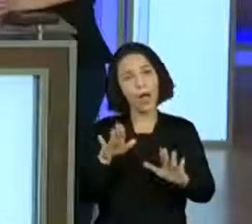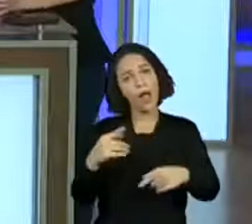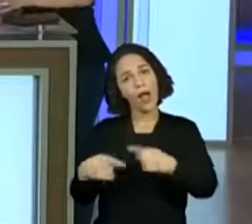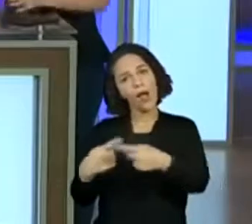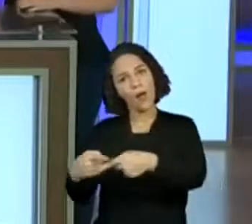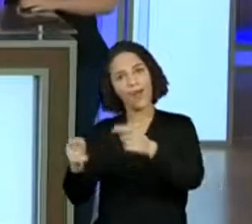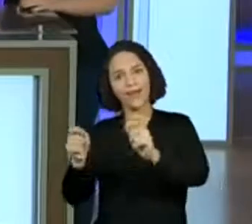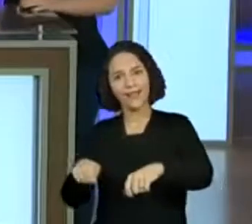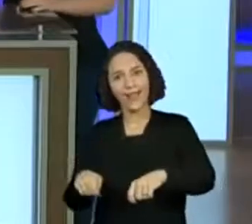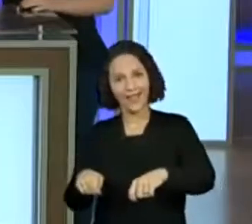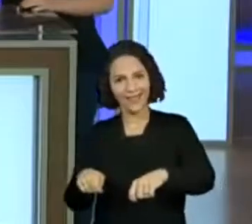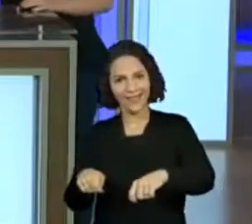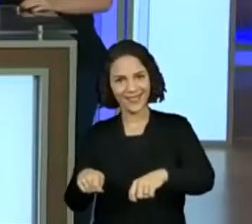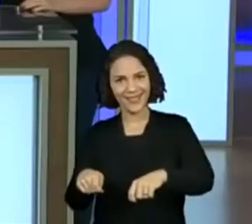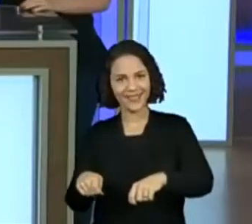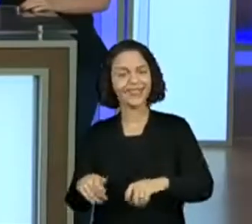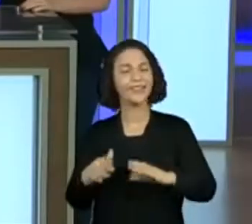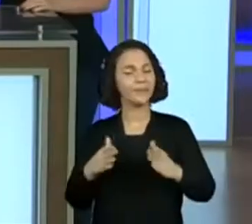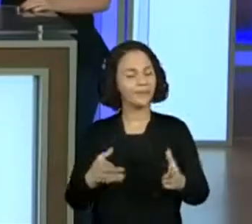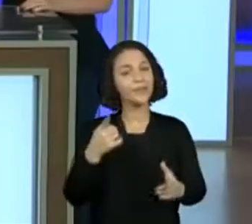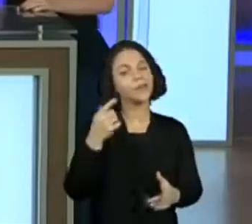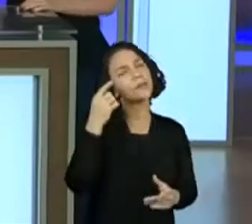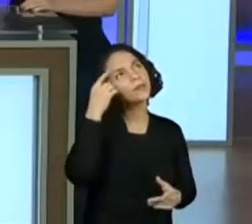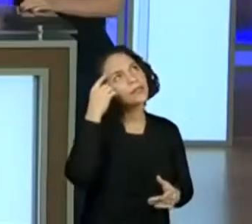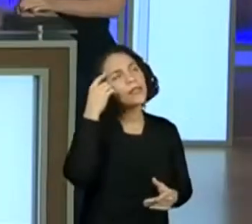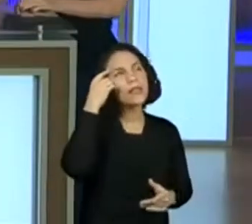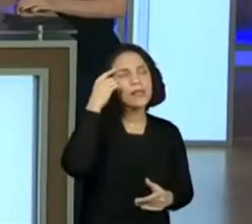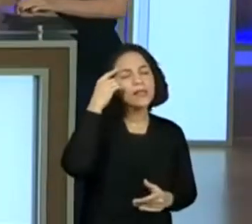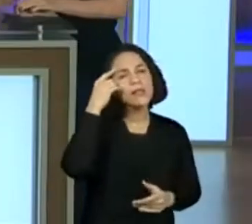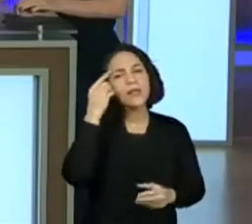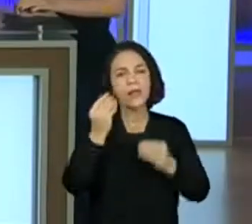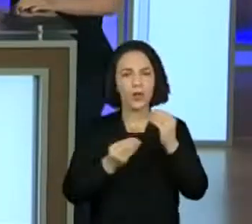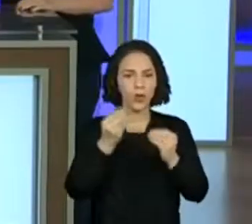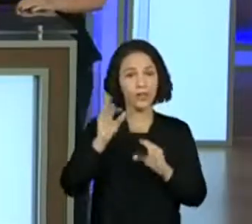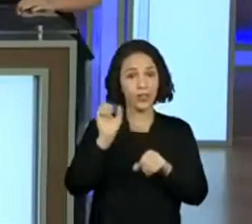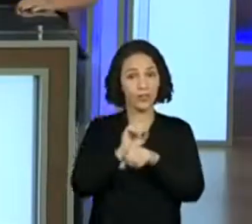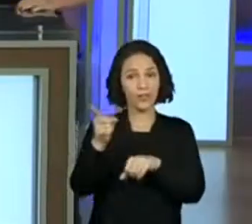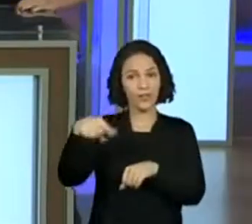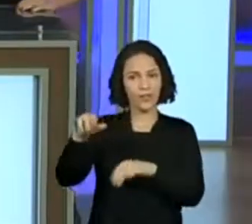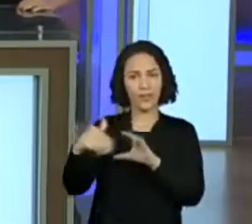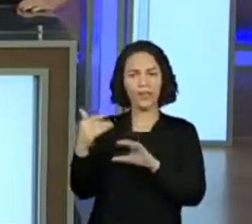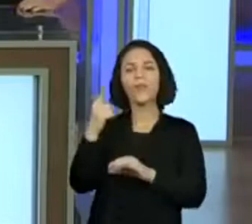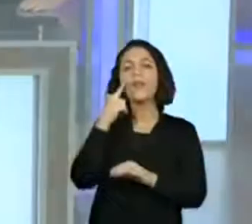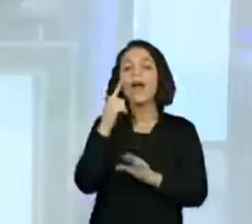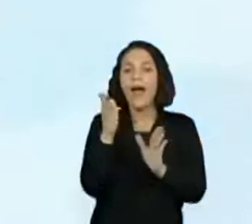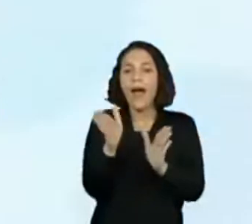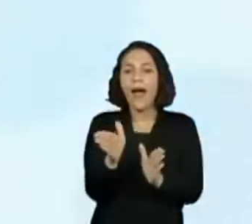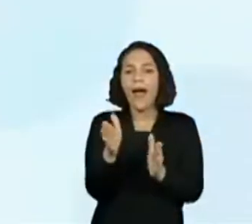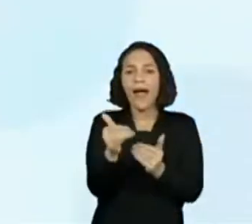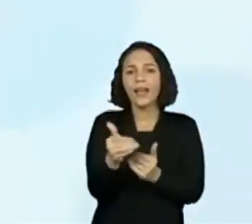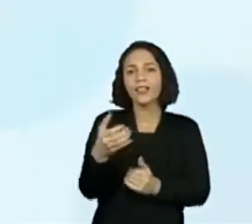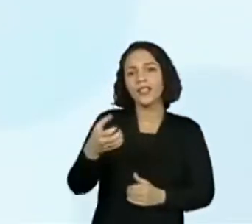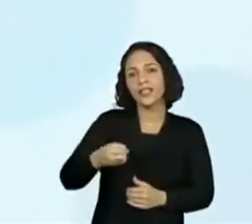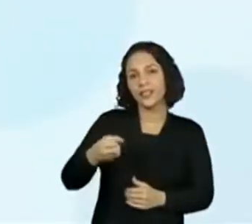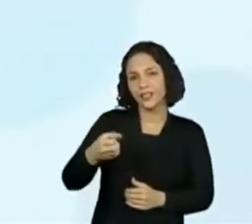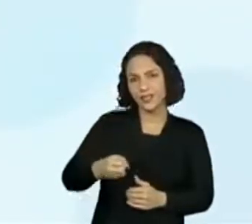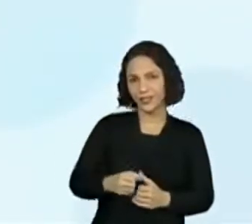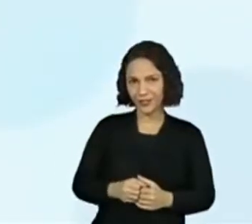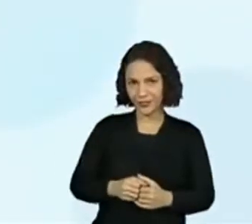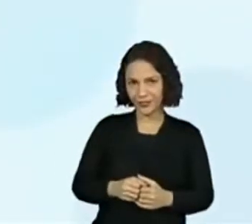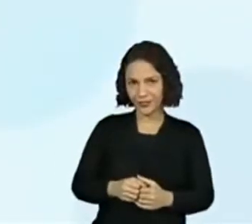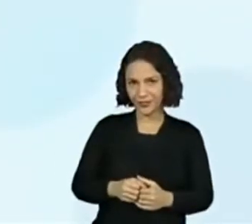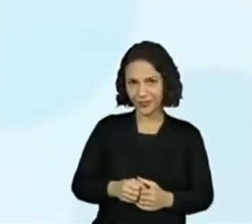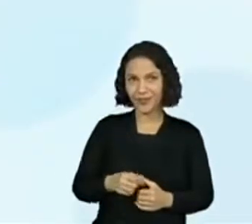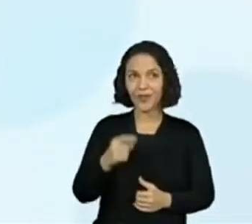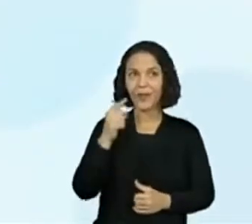pensando, sim, né? Então aqui, vamos esperar a classificação deles ali. A caixinha de leite, vamos começar assim. A caixinha